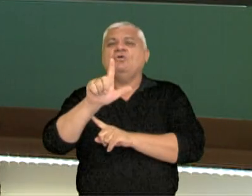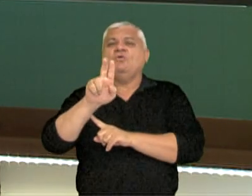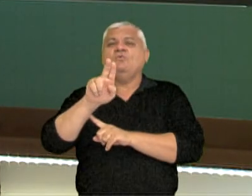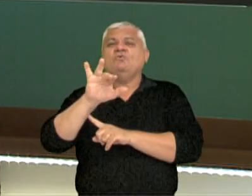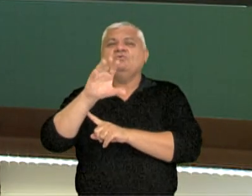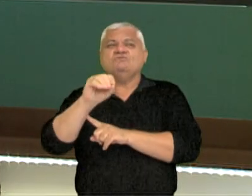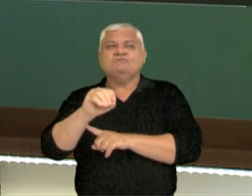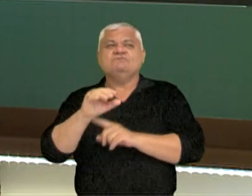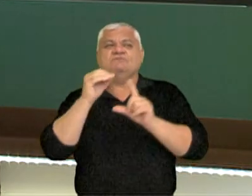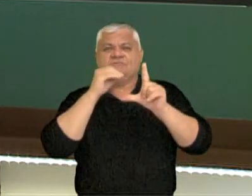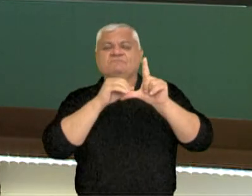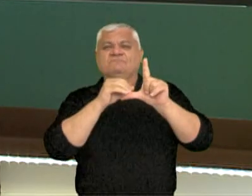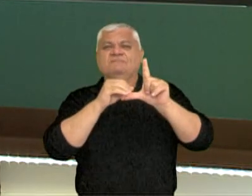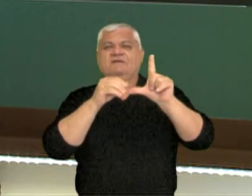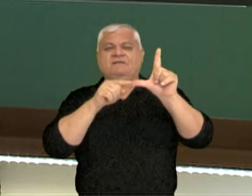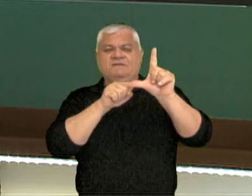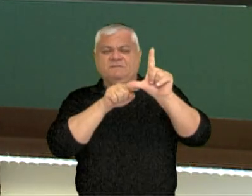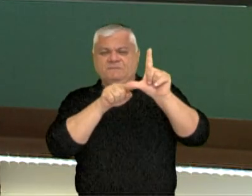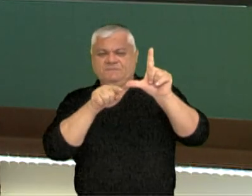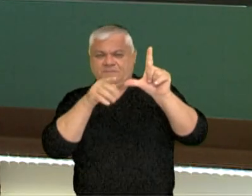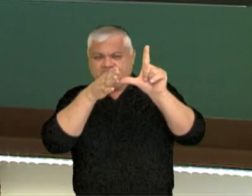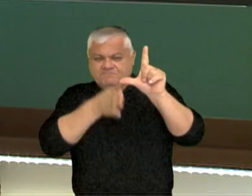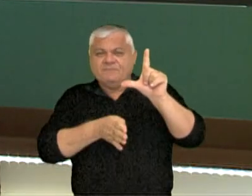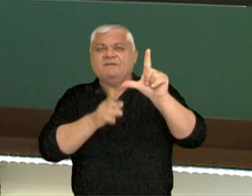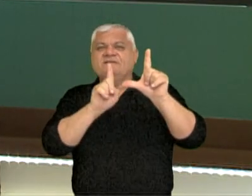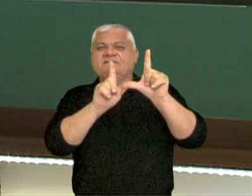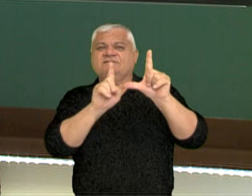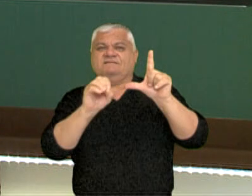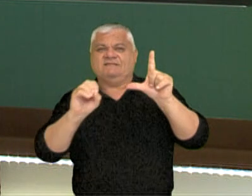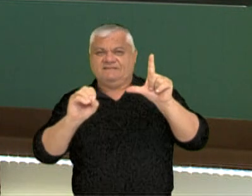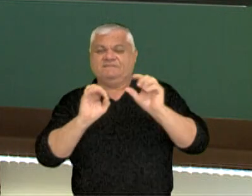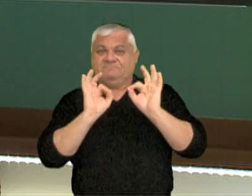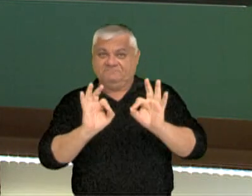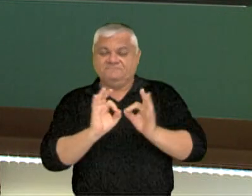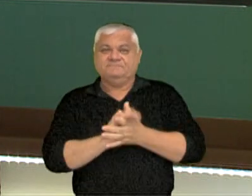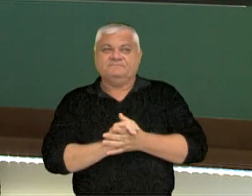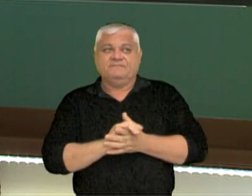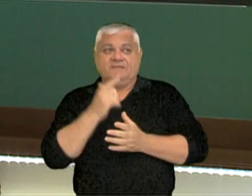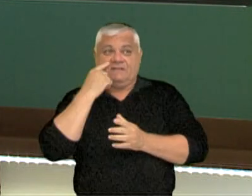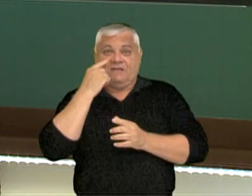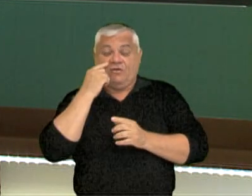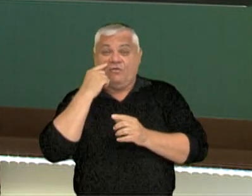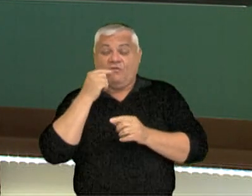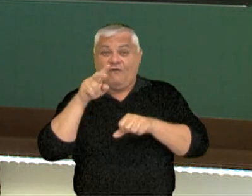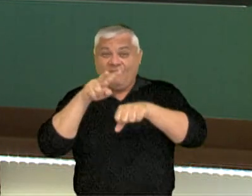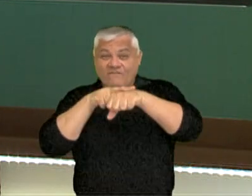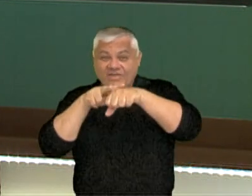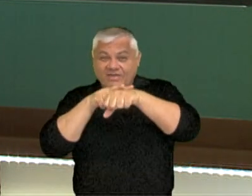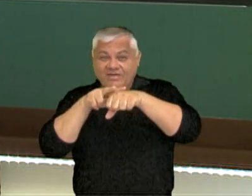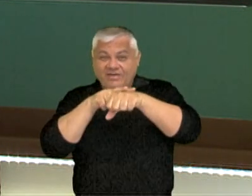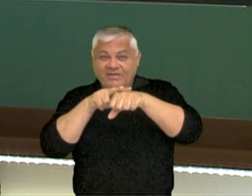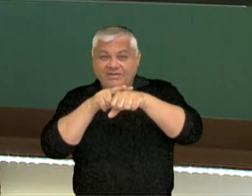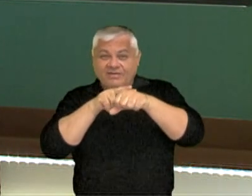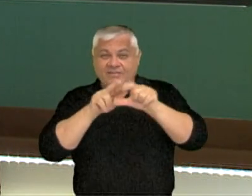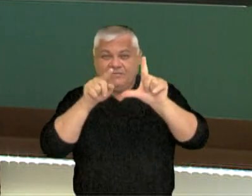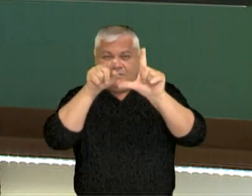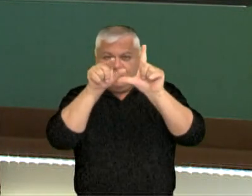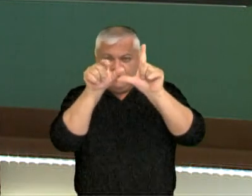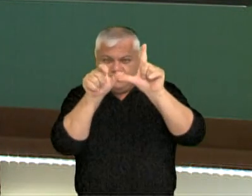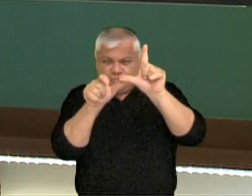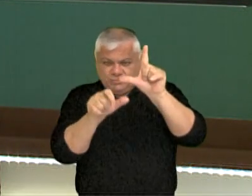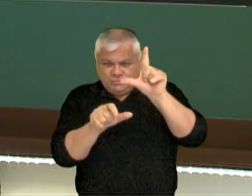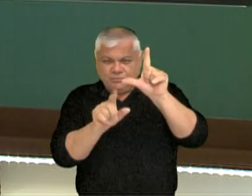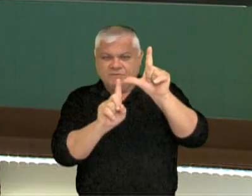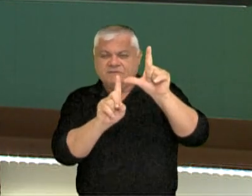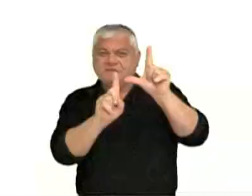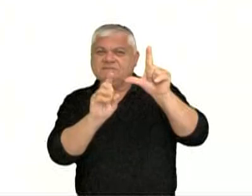ó, exatamente 100, né? Então, essa coluna em verde, ela para exatamente no pontilhado do